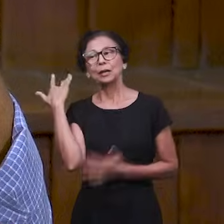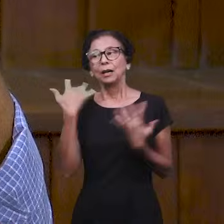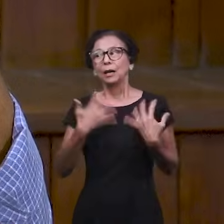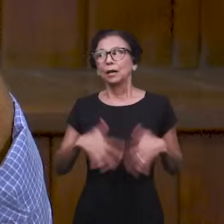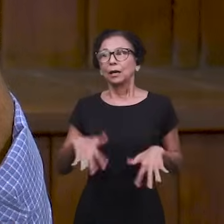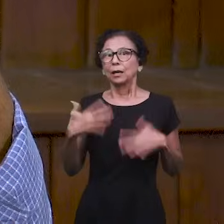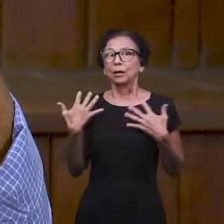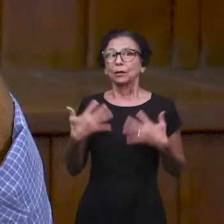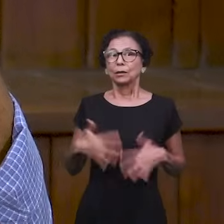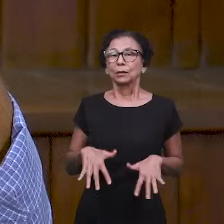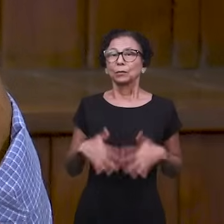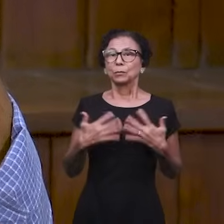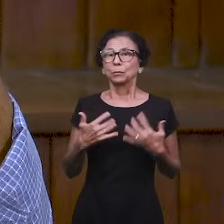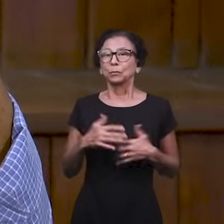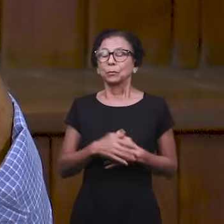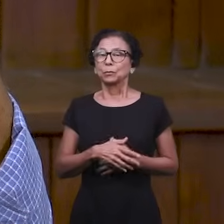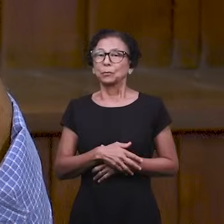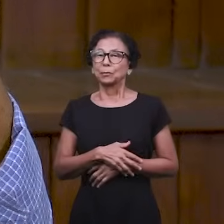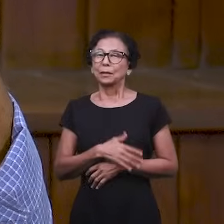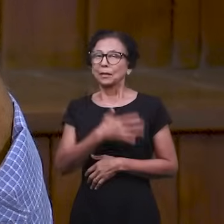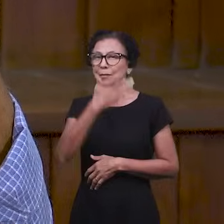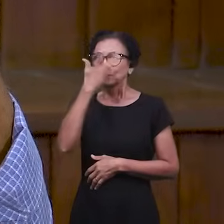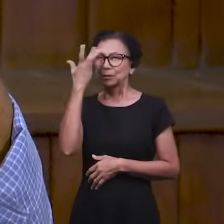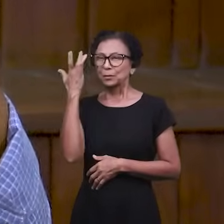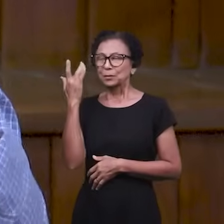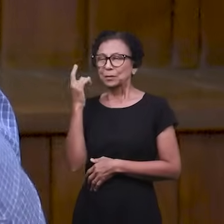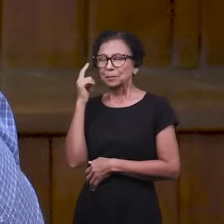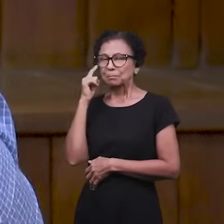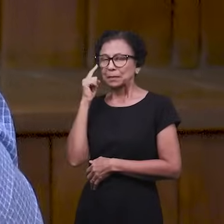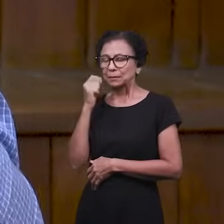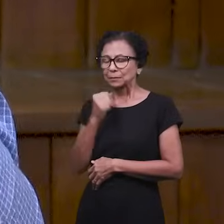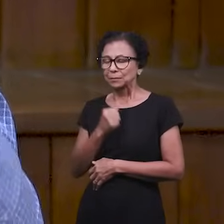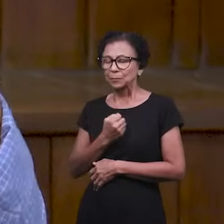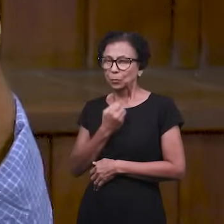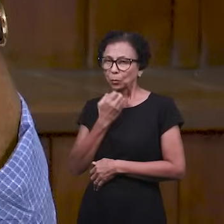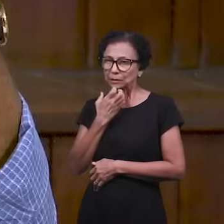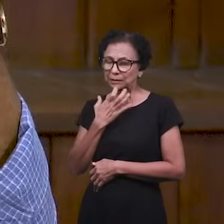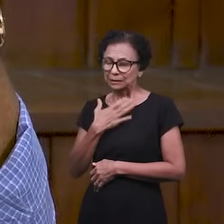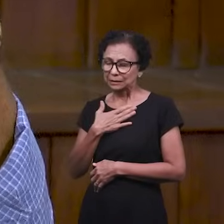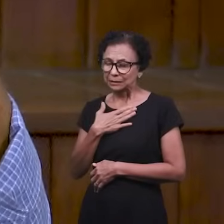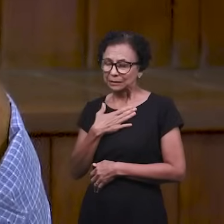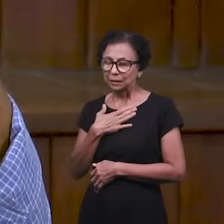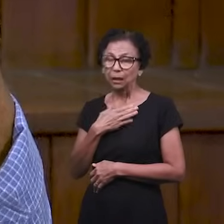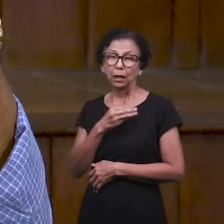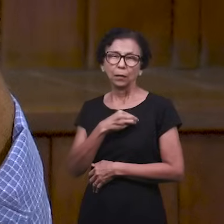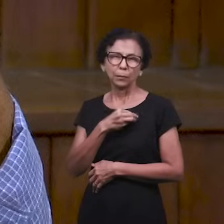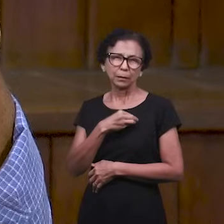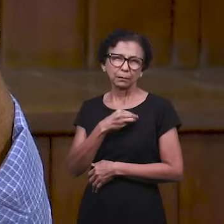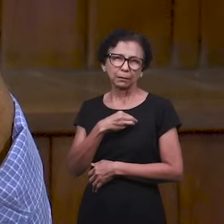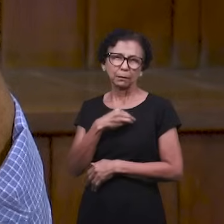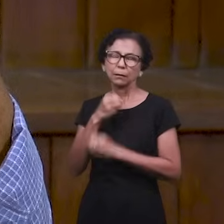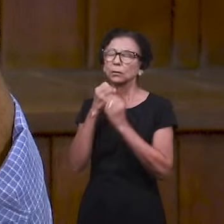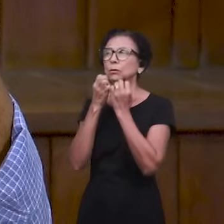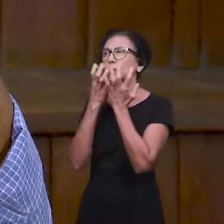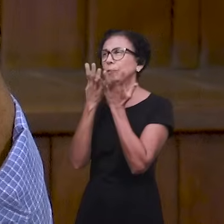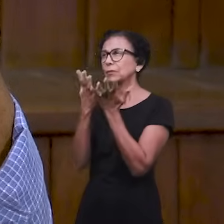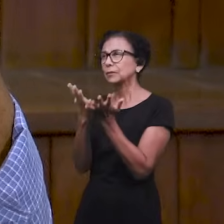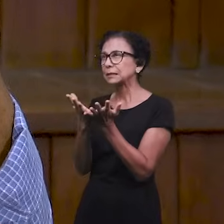mundo, como diz, bonzinho, né? As pessoas começaram a confessar os pecados, as falhas um para os